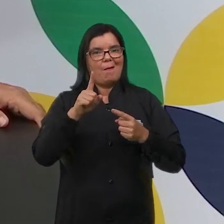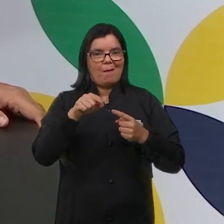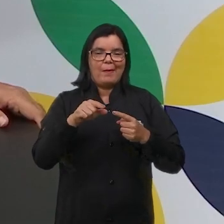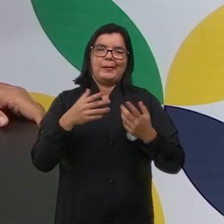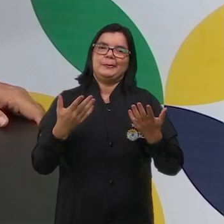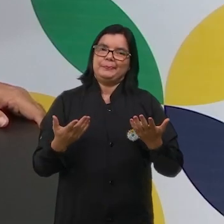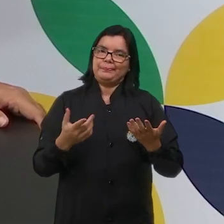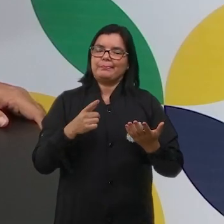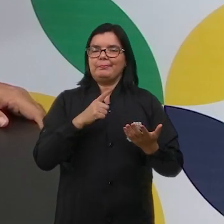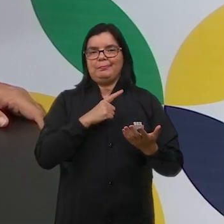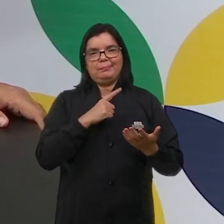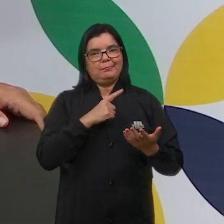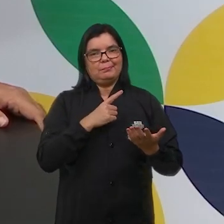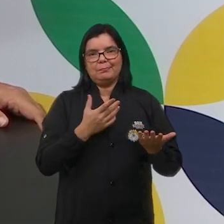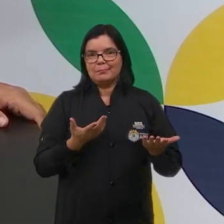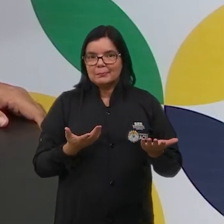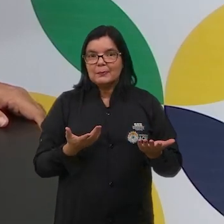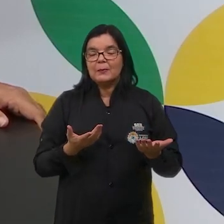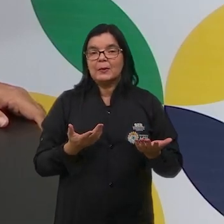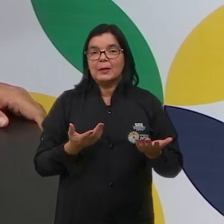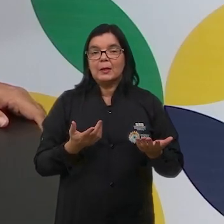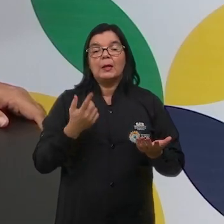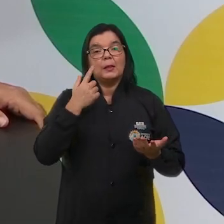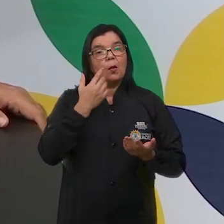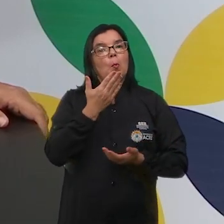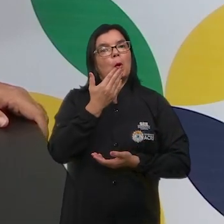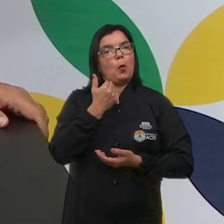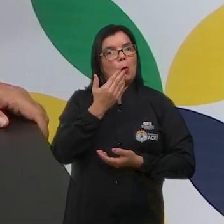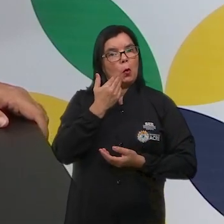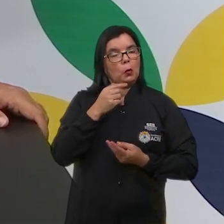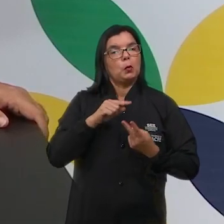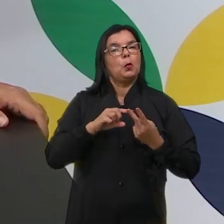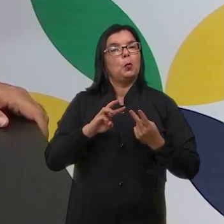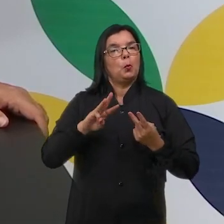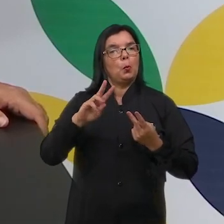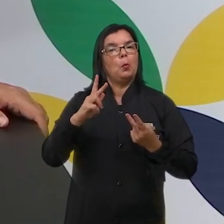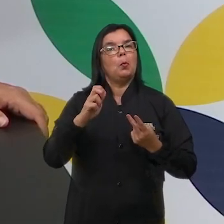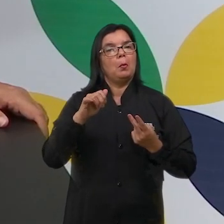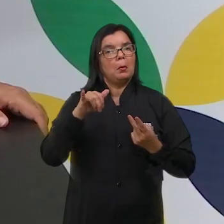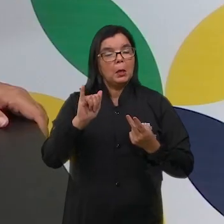ergogênicos que nós temos a alimentação, o whey entra ali,